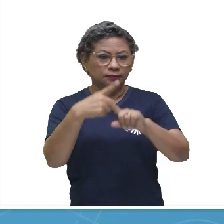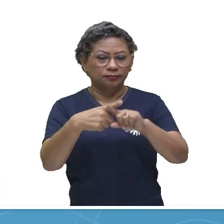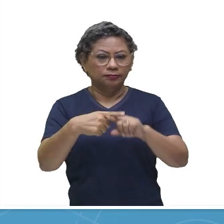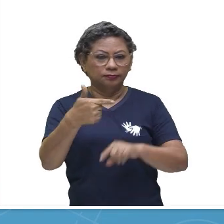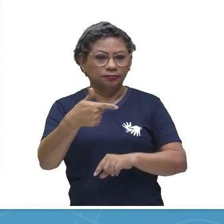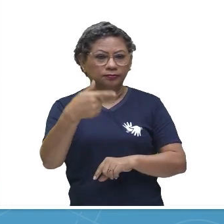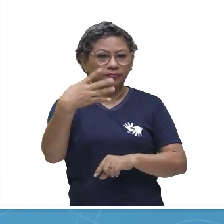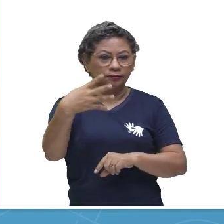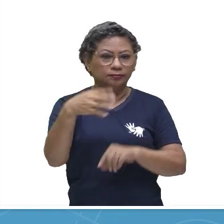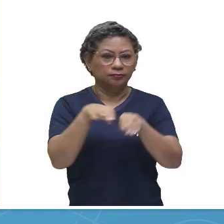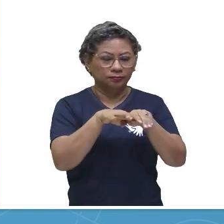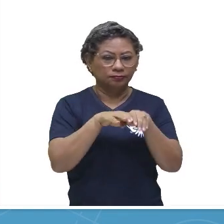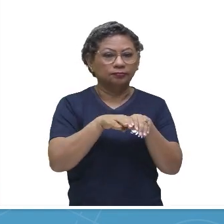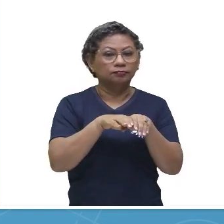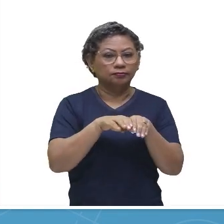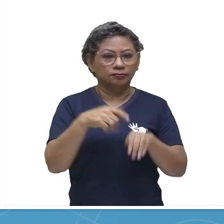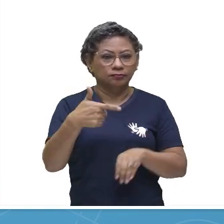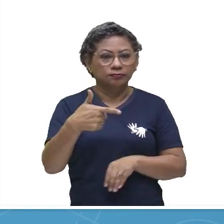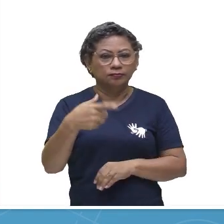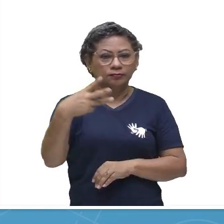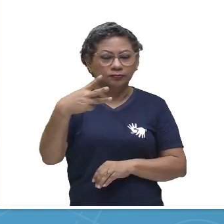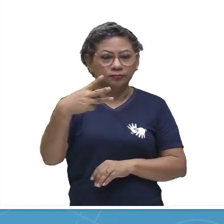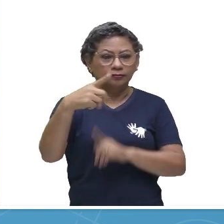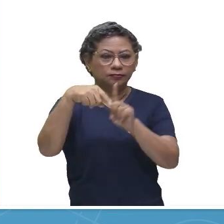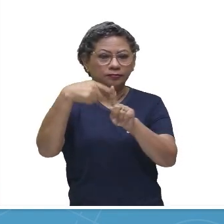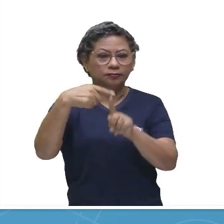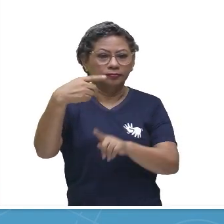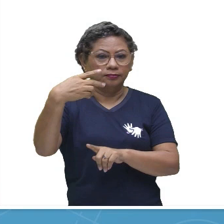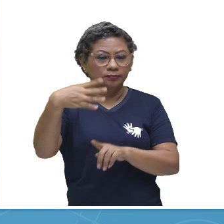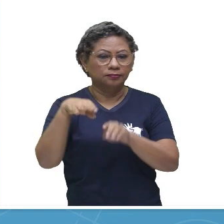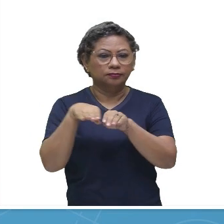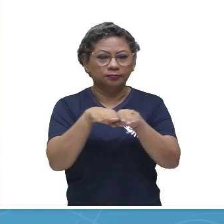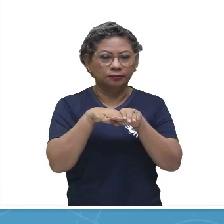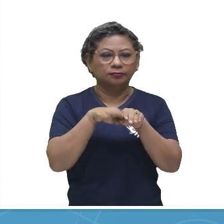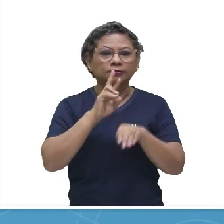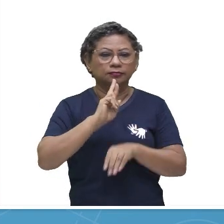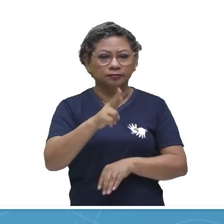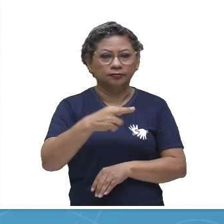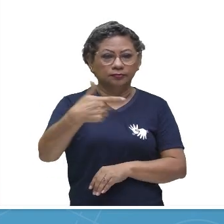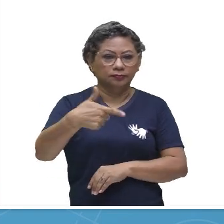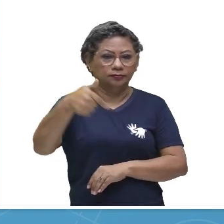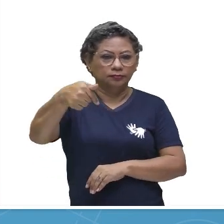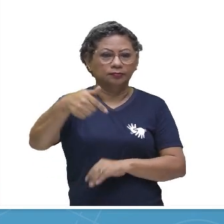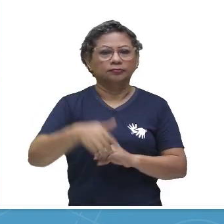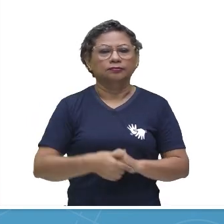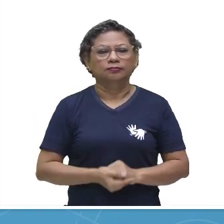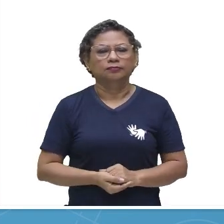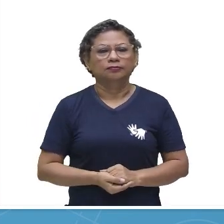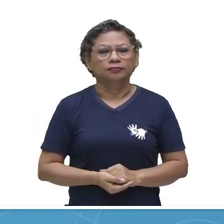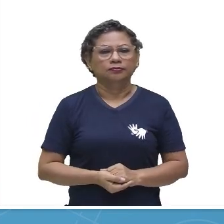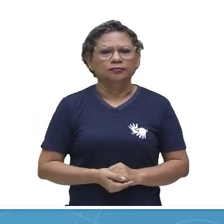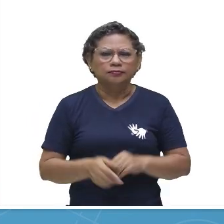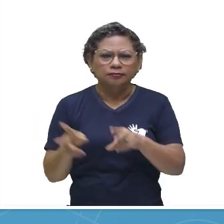sétima. Em algumas situações, vamos supor que você esteja desenvolvendo uma avaliação na qual pede que você desenvolva aí e